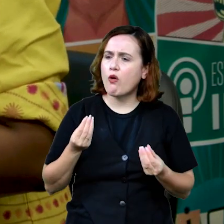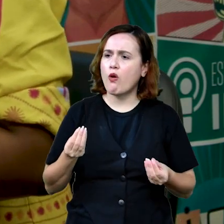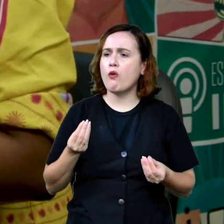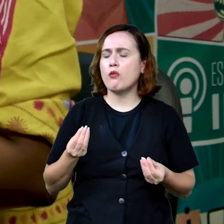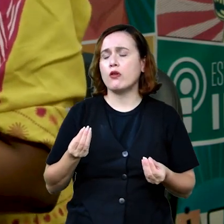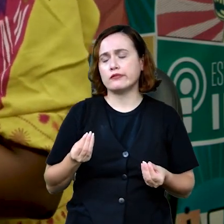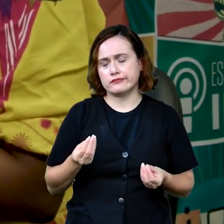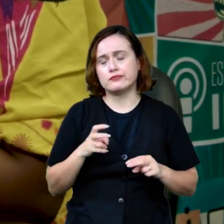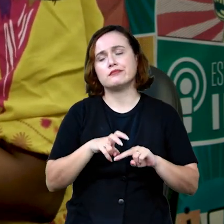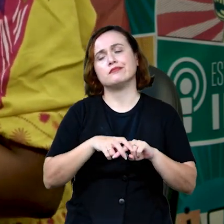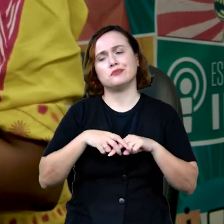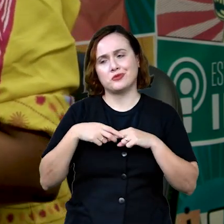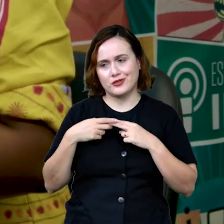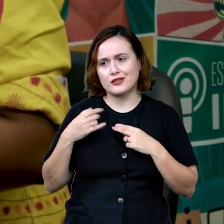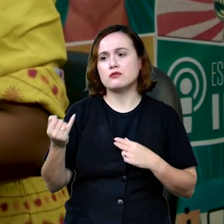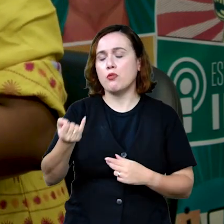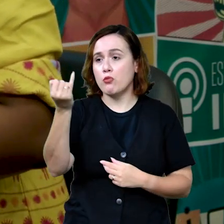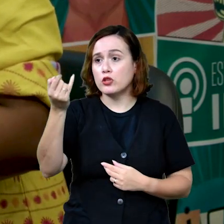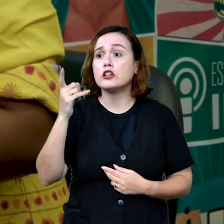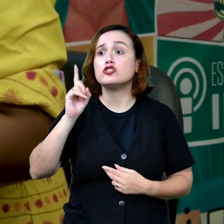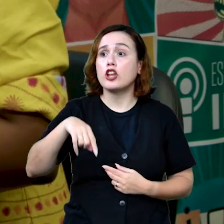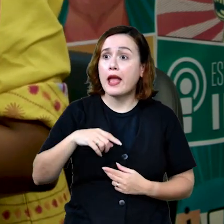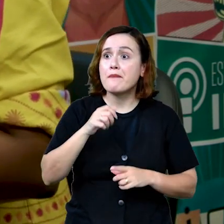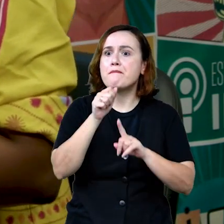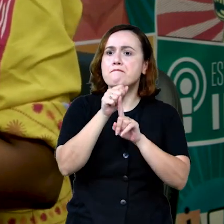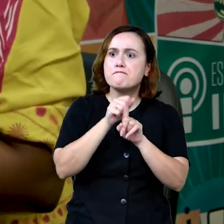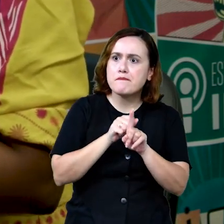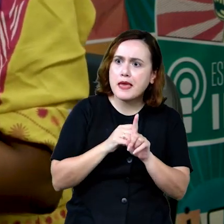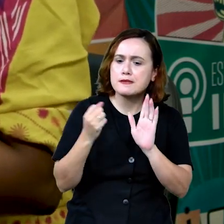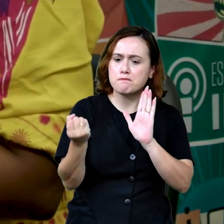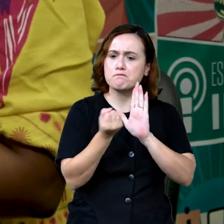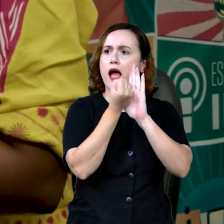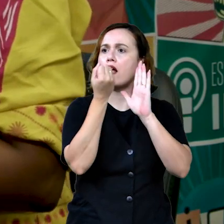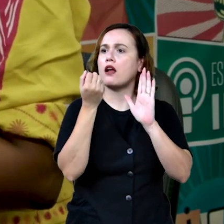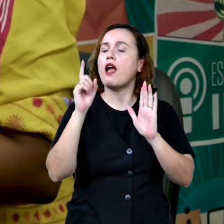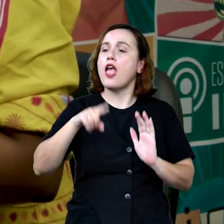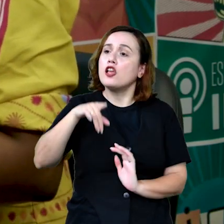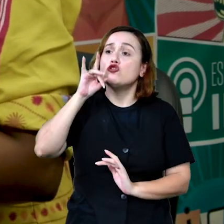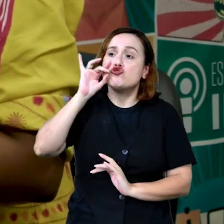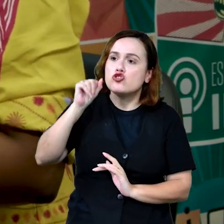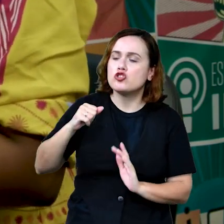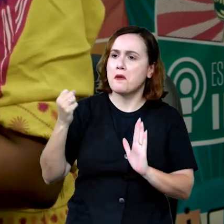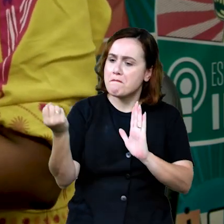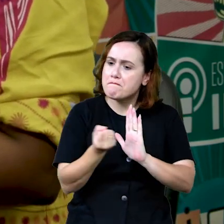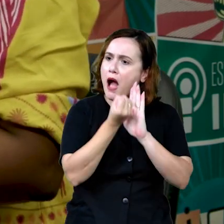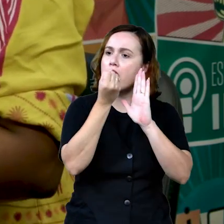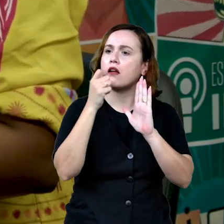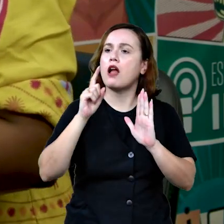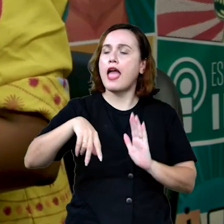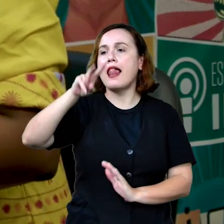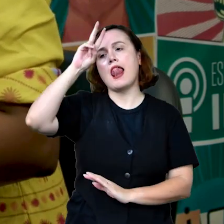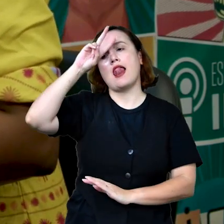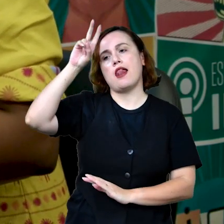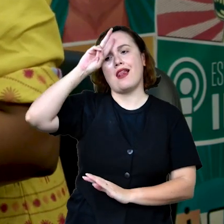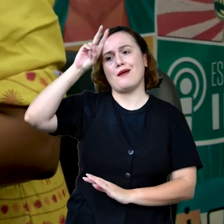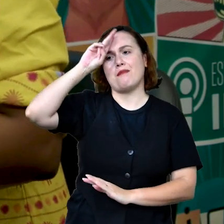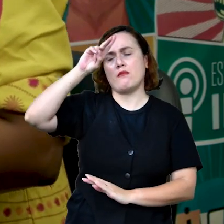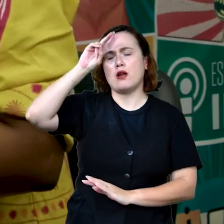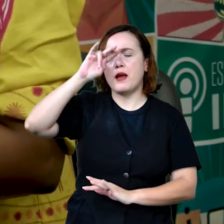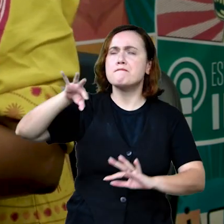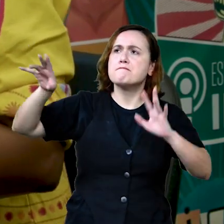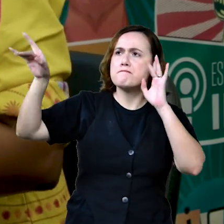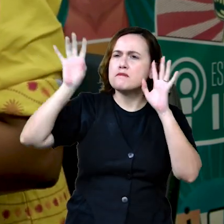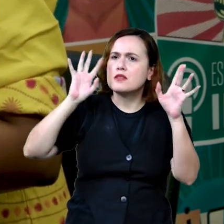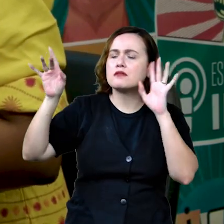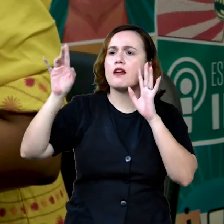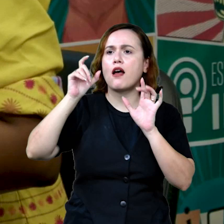como feriado, colocando um mês para a gente fazer uma reflexão, a gente vai chegar no lugar que a gente quer, que é durante todos os dias do ano as